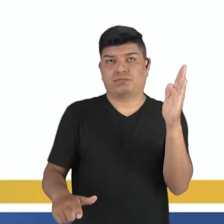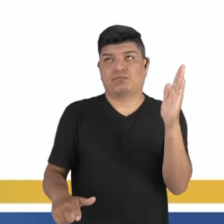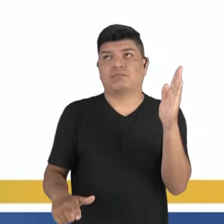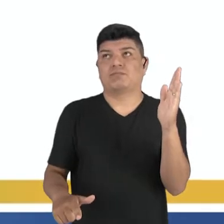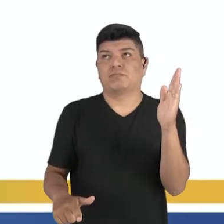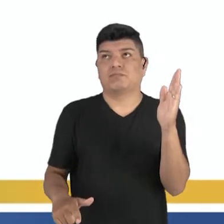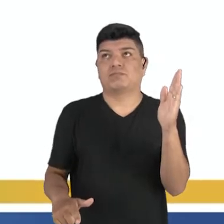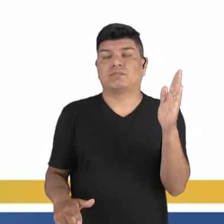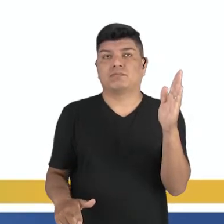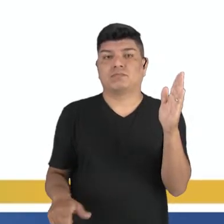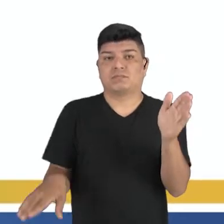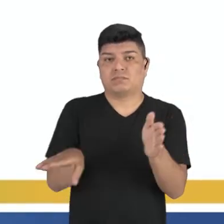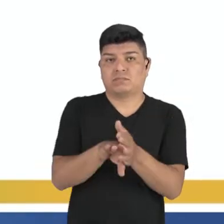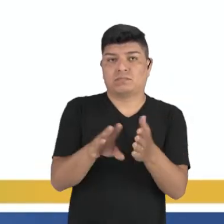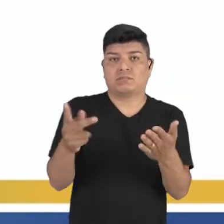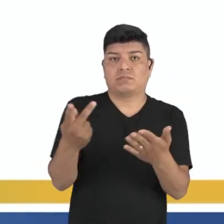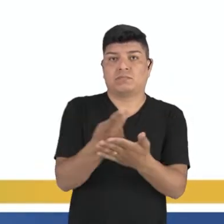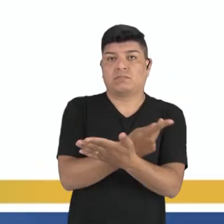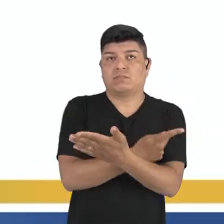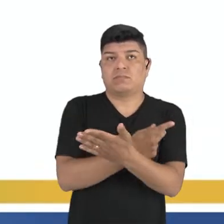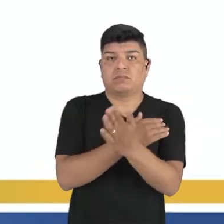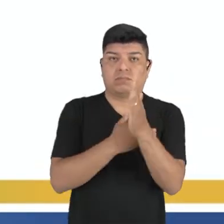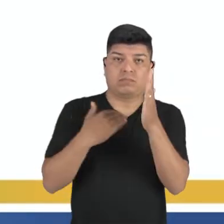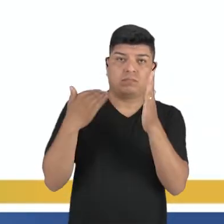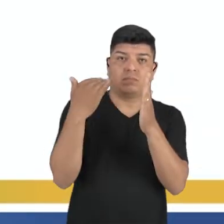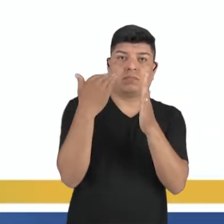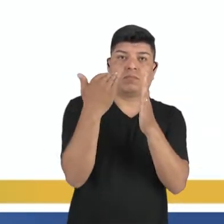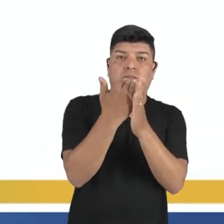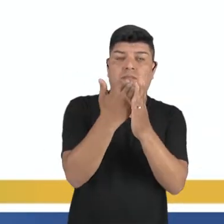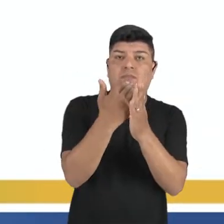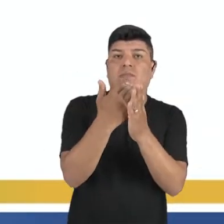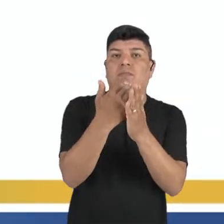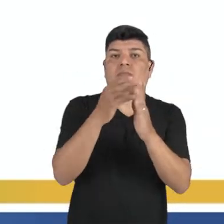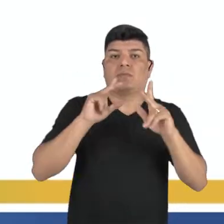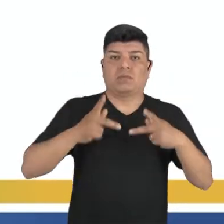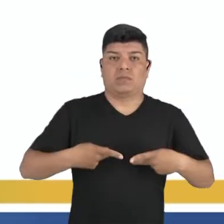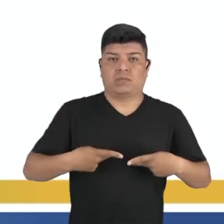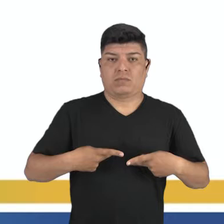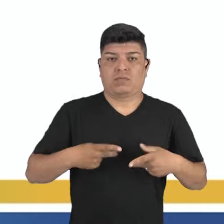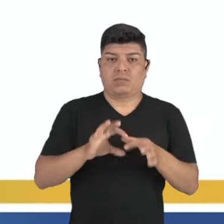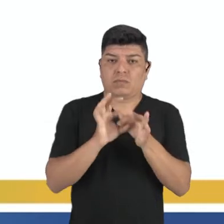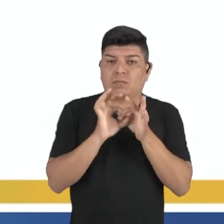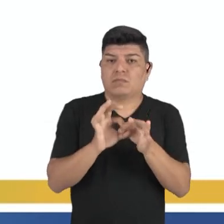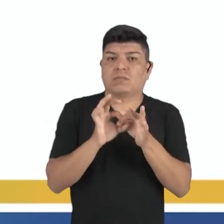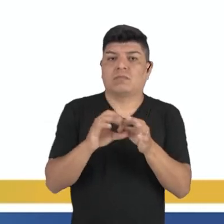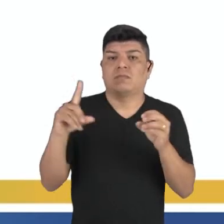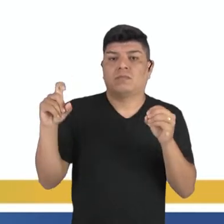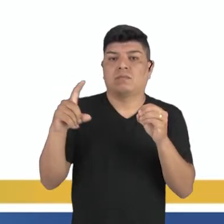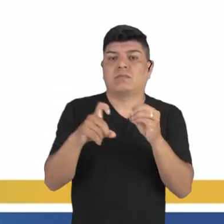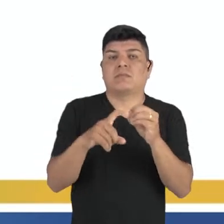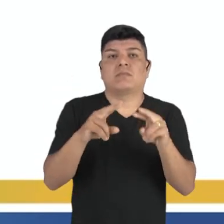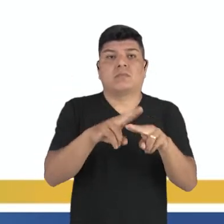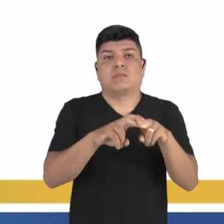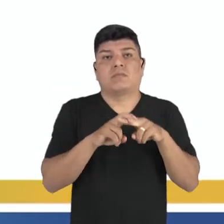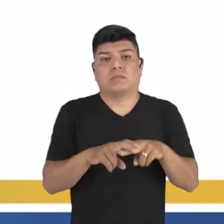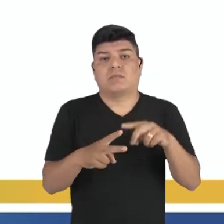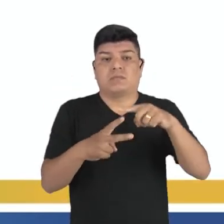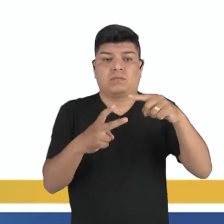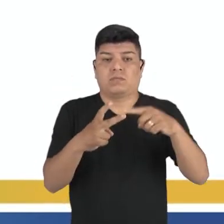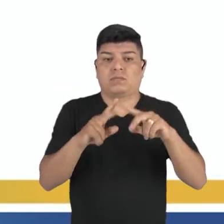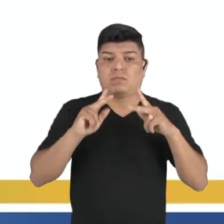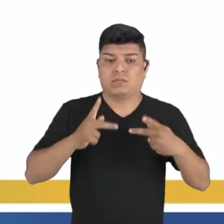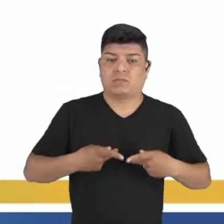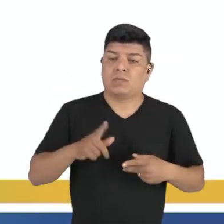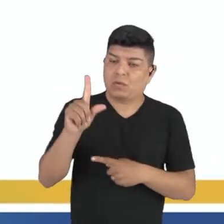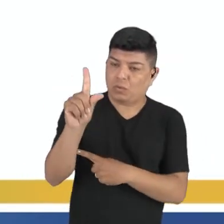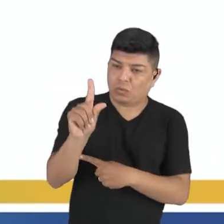Se chegar a acontecer, vai ter o aumento da progesterona, que é para segurar esse embrião. Caso não ocorra, os dois hormônios eles vão